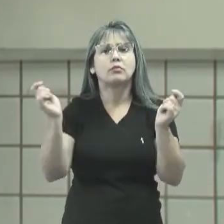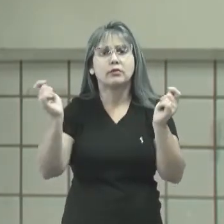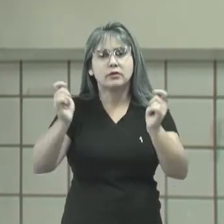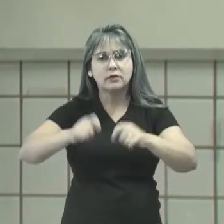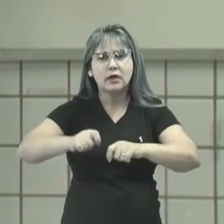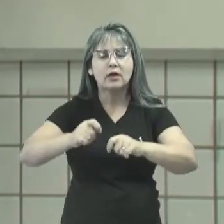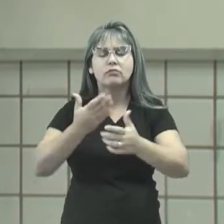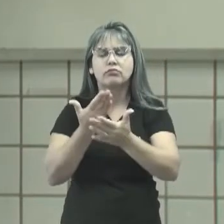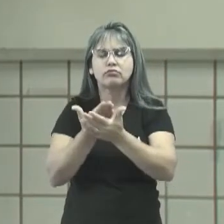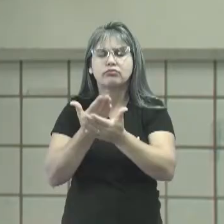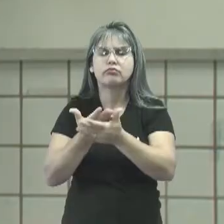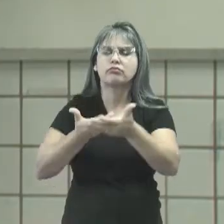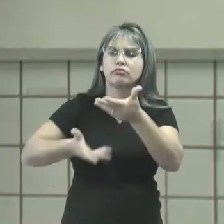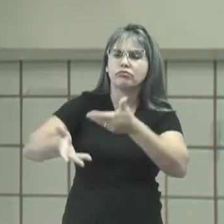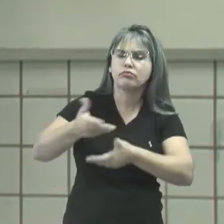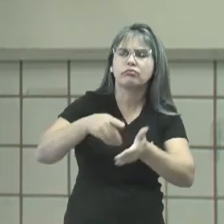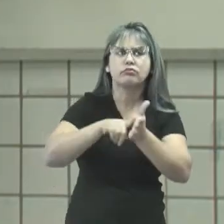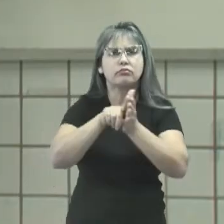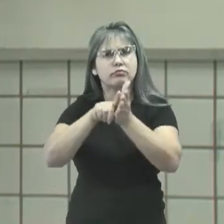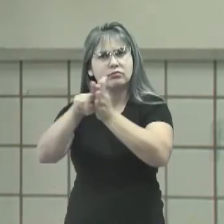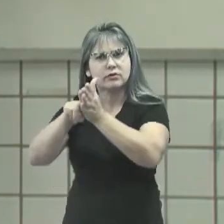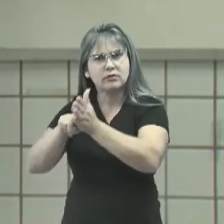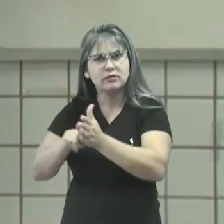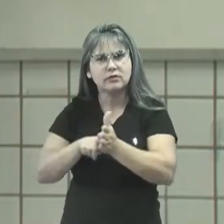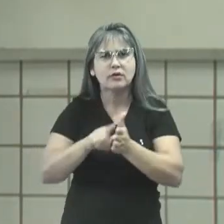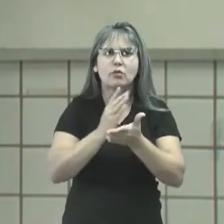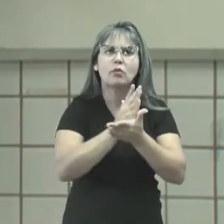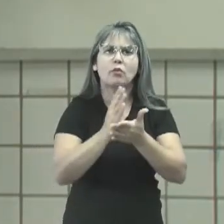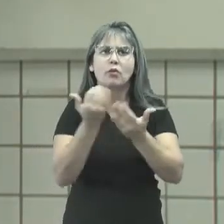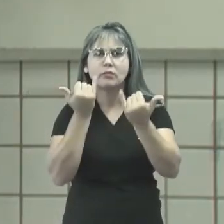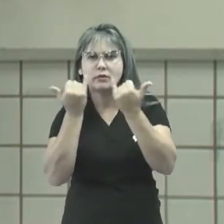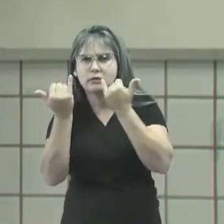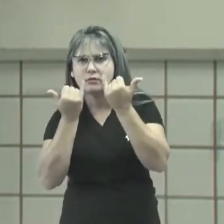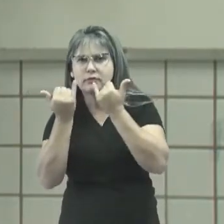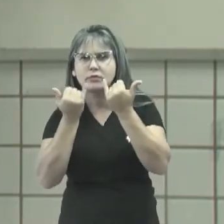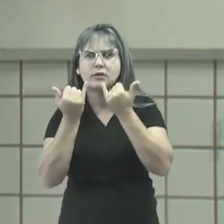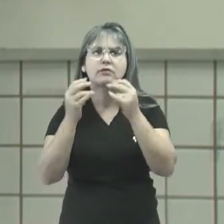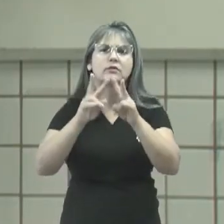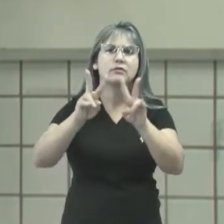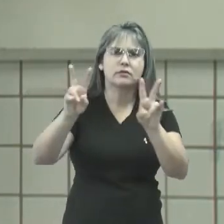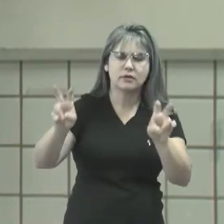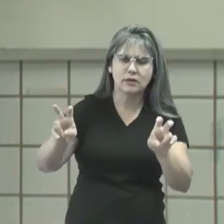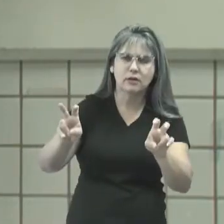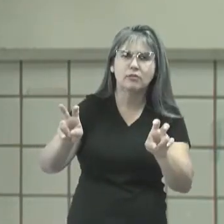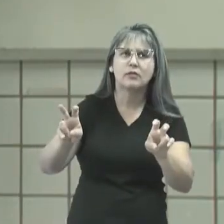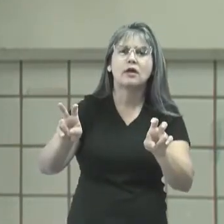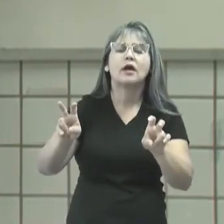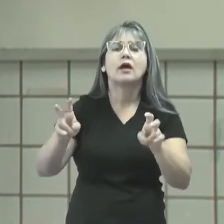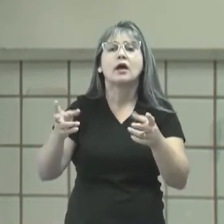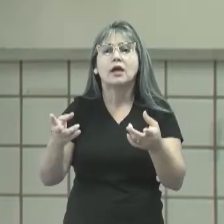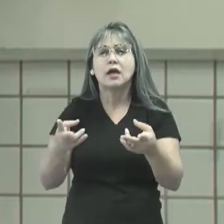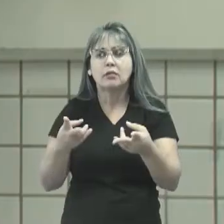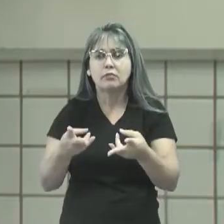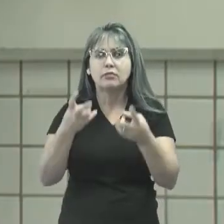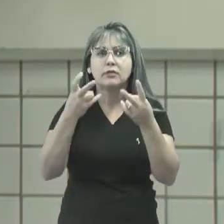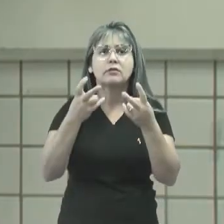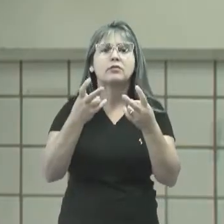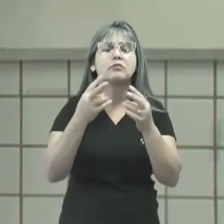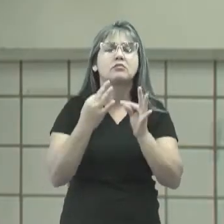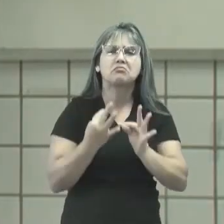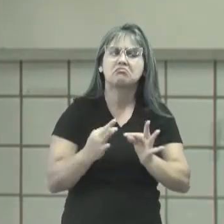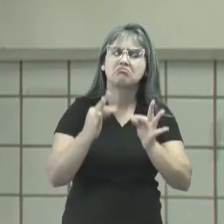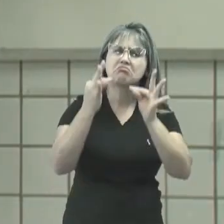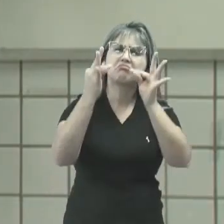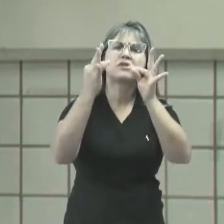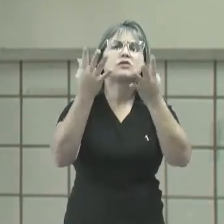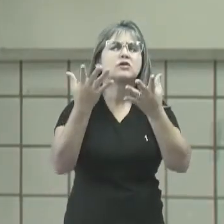resposta, ou analisar, ou pesquisar algumas informações, tá bom? E vimos também que as tecnologias são empregadas aí em